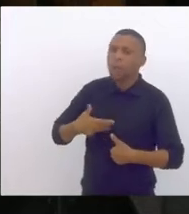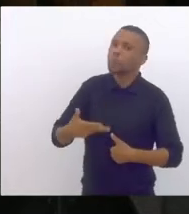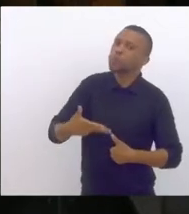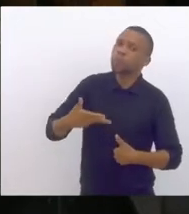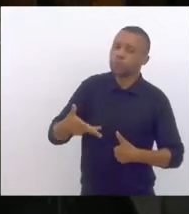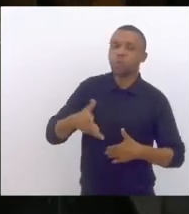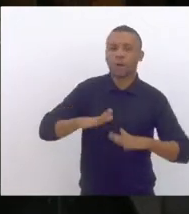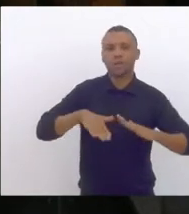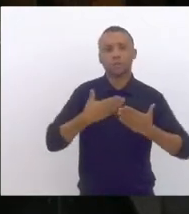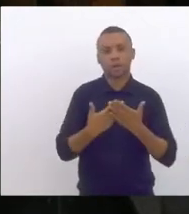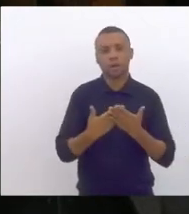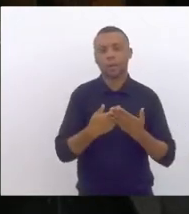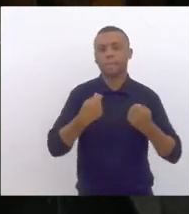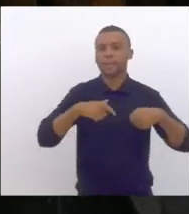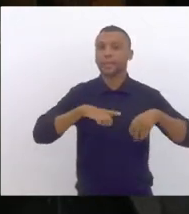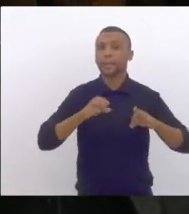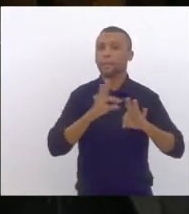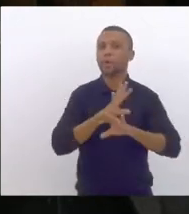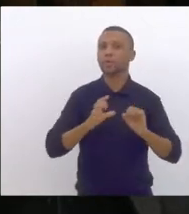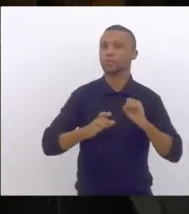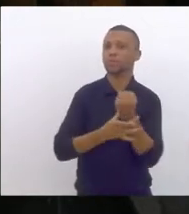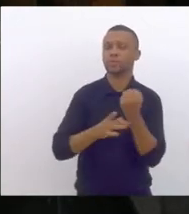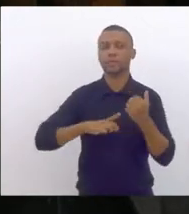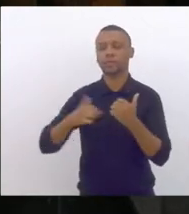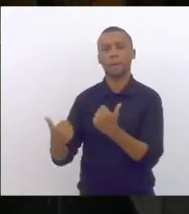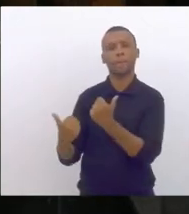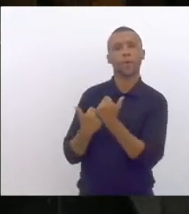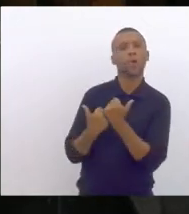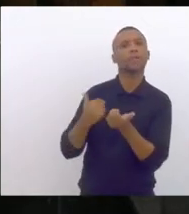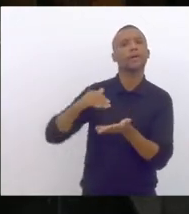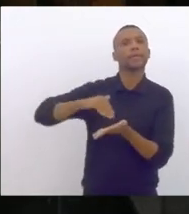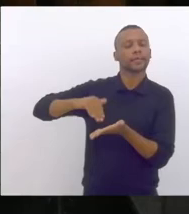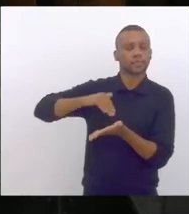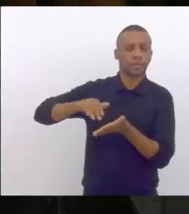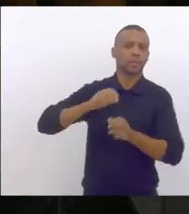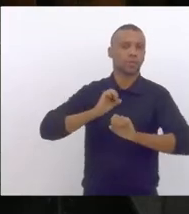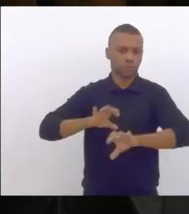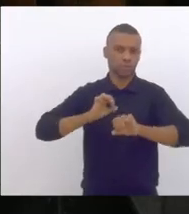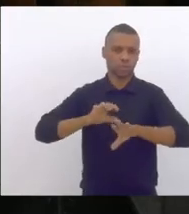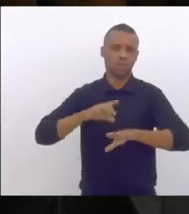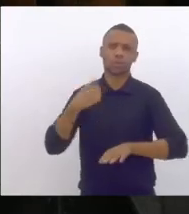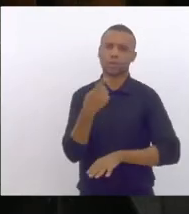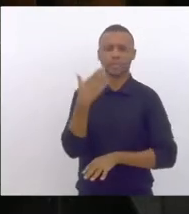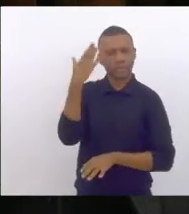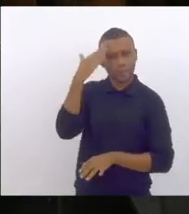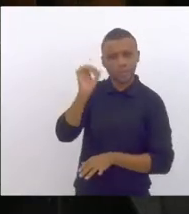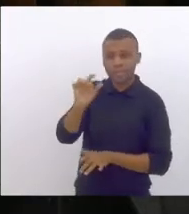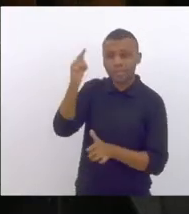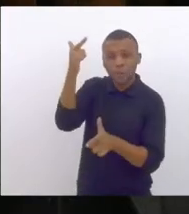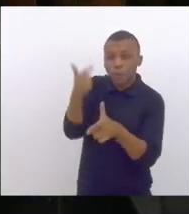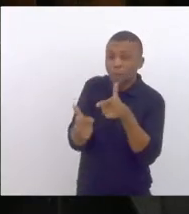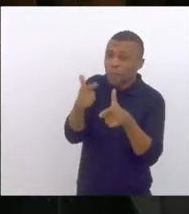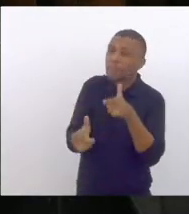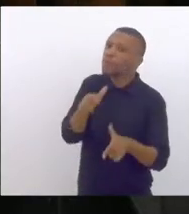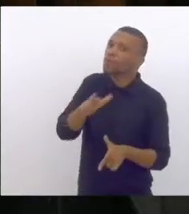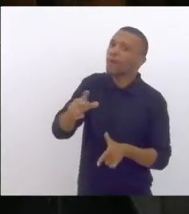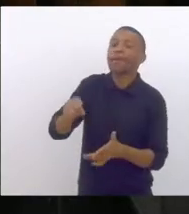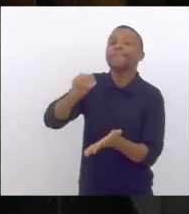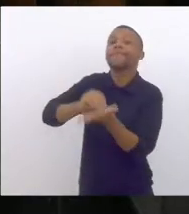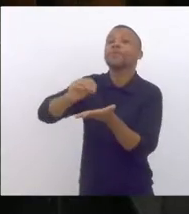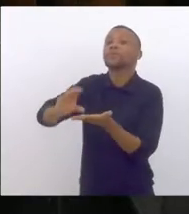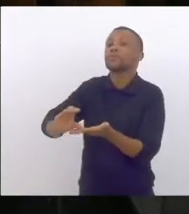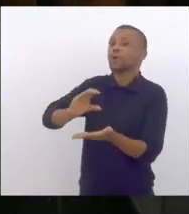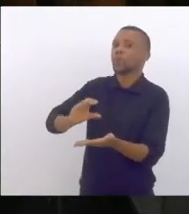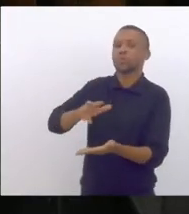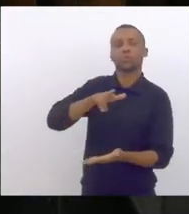apoio necessário da secretaria de educação e a gente sabe que isso não é problema de falta de recurso